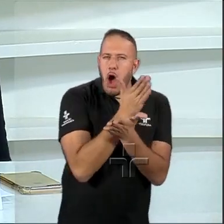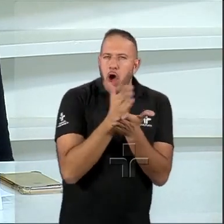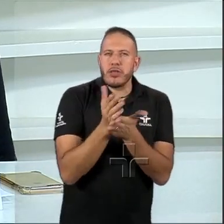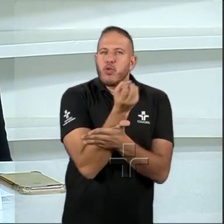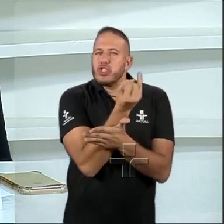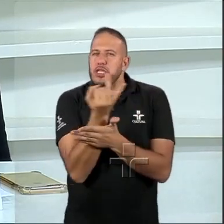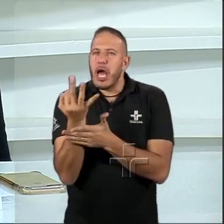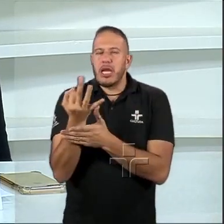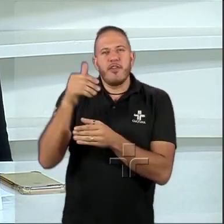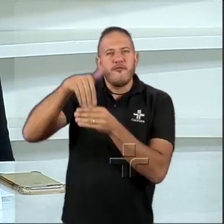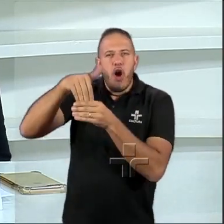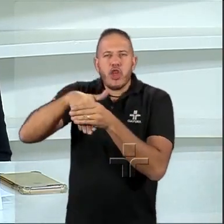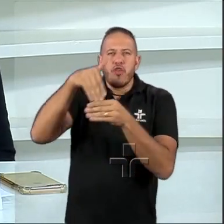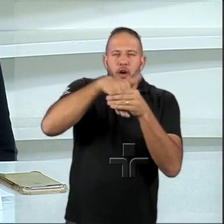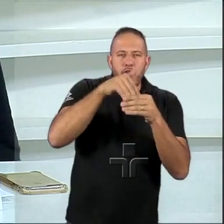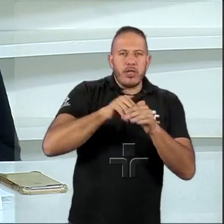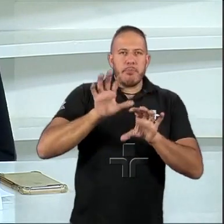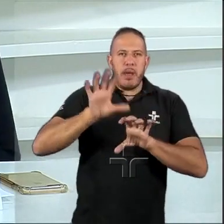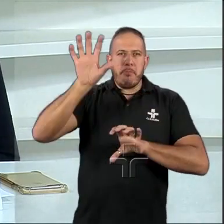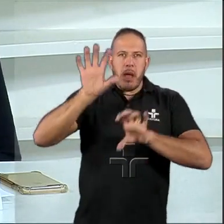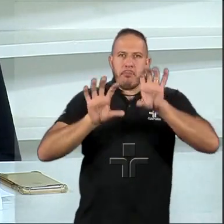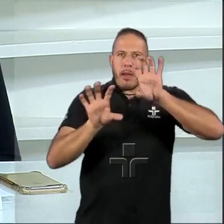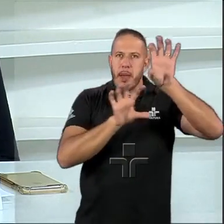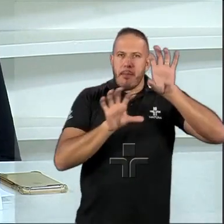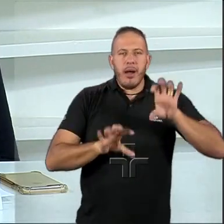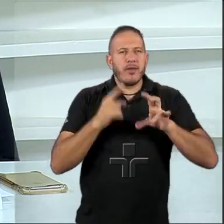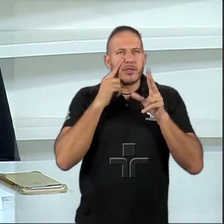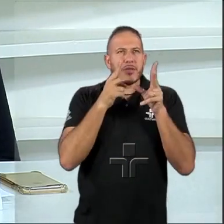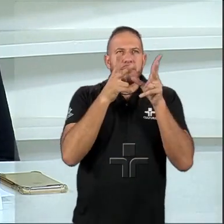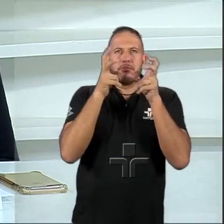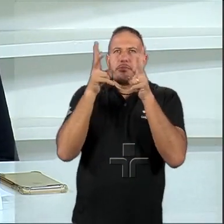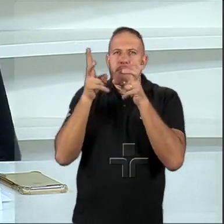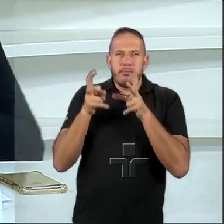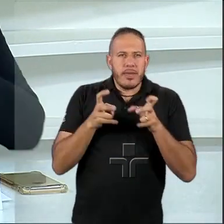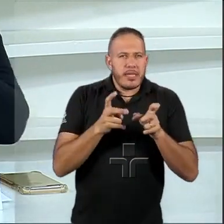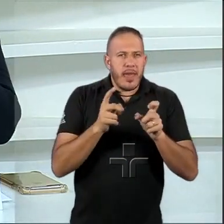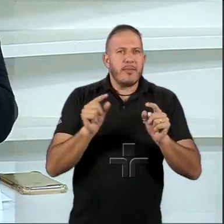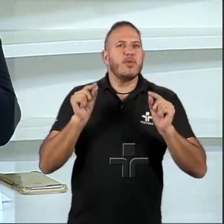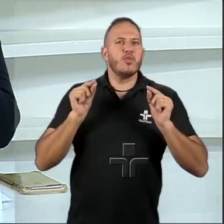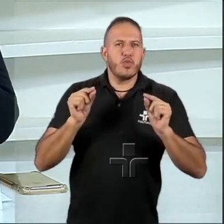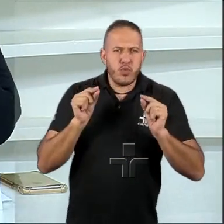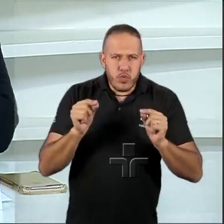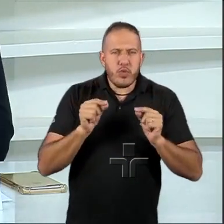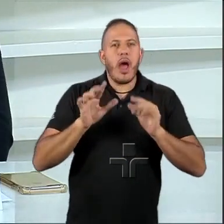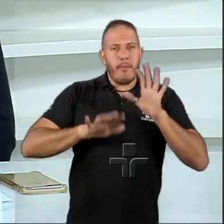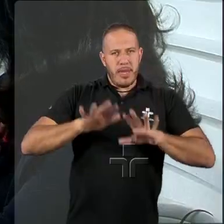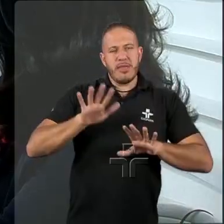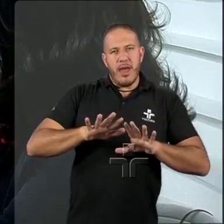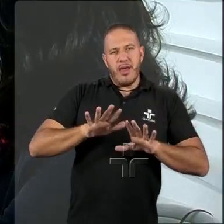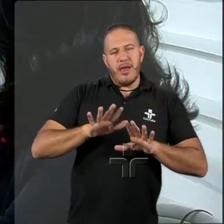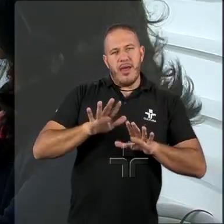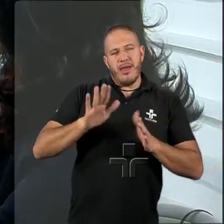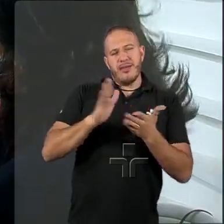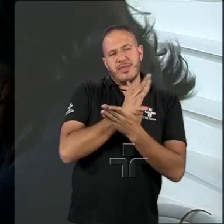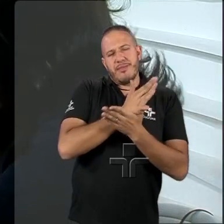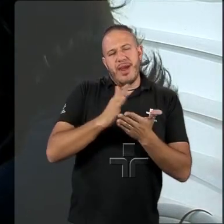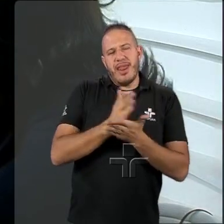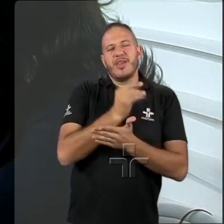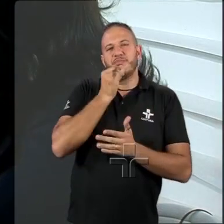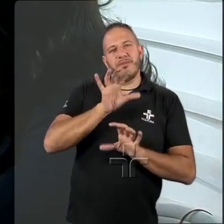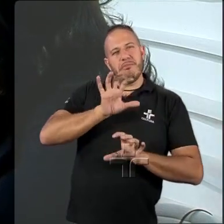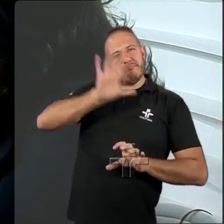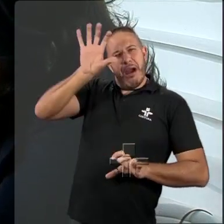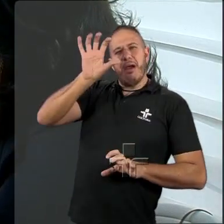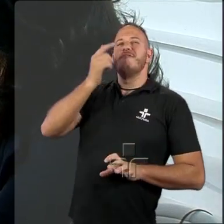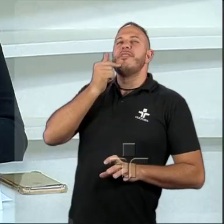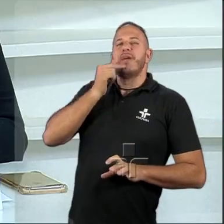outro das regiões. Uhum. E o que às vezes você percebe é que, na verdade, apesar da mancha ser vermelha e azul, o número